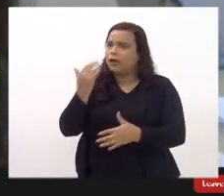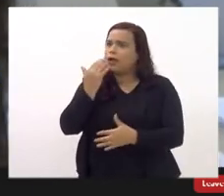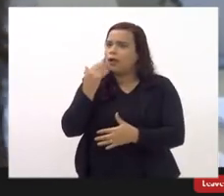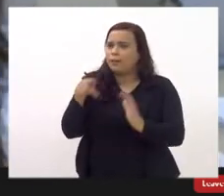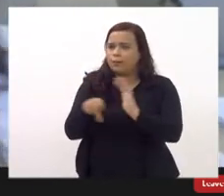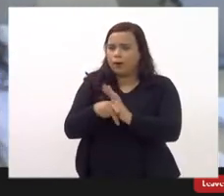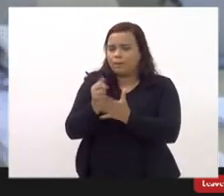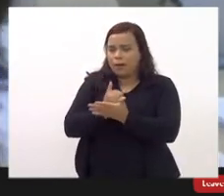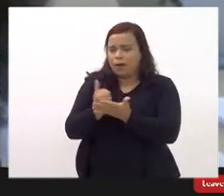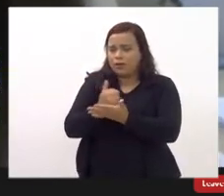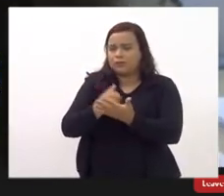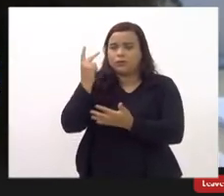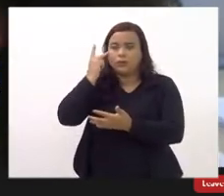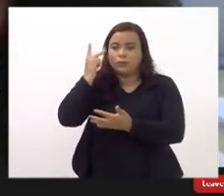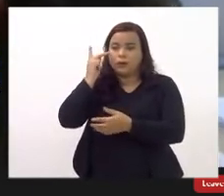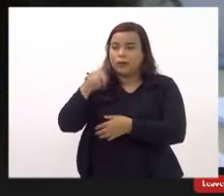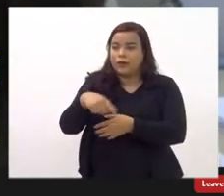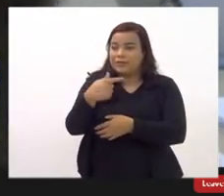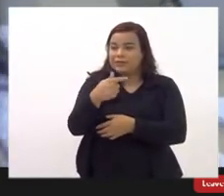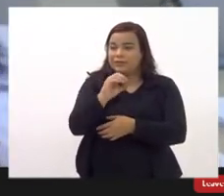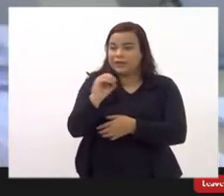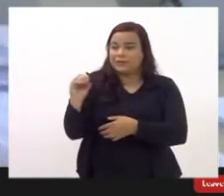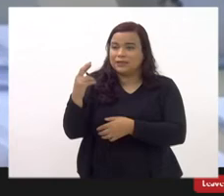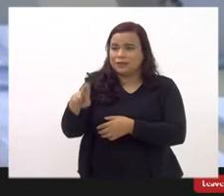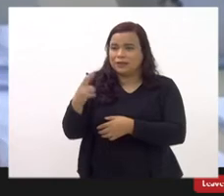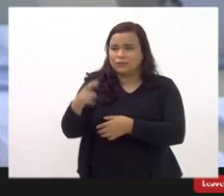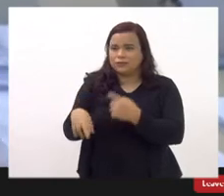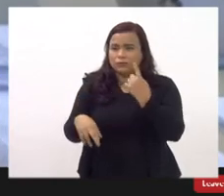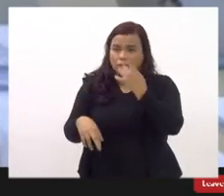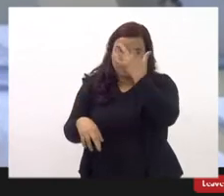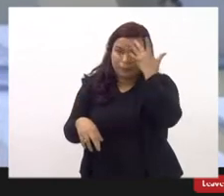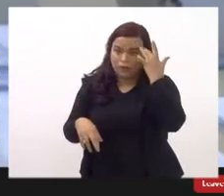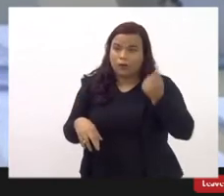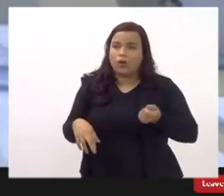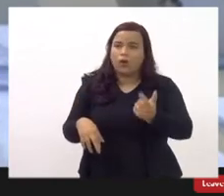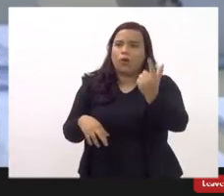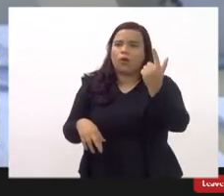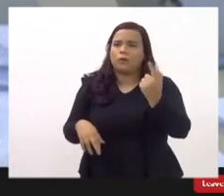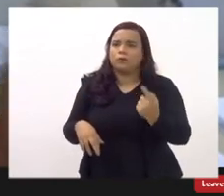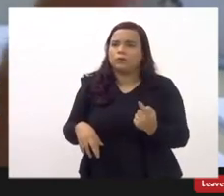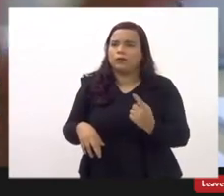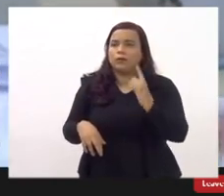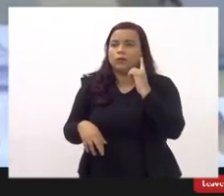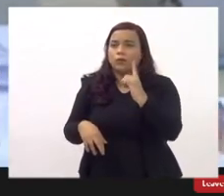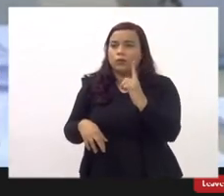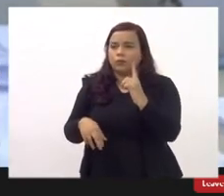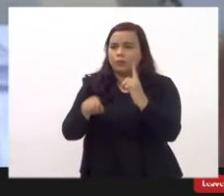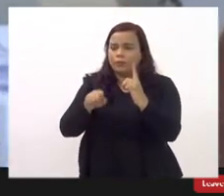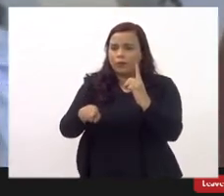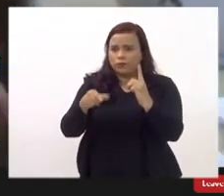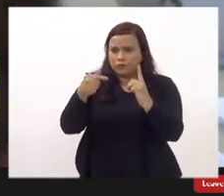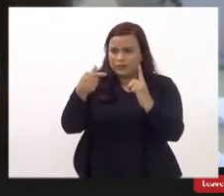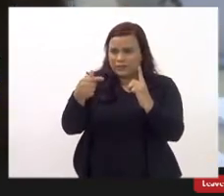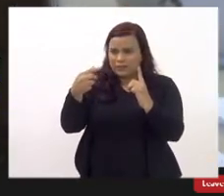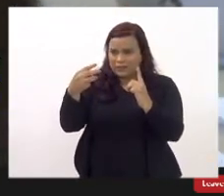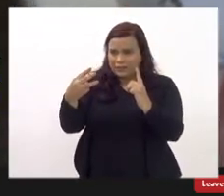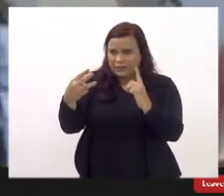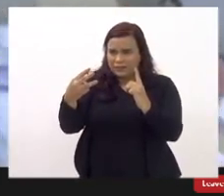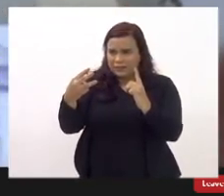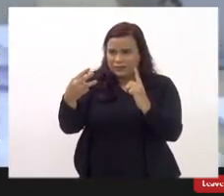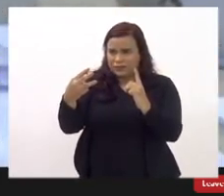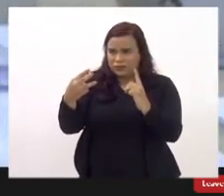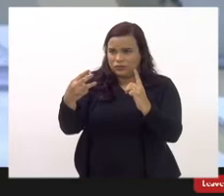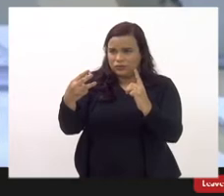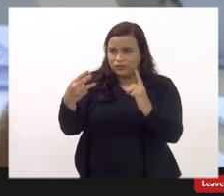esse valor, uma pessoa compra 1,73 cesta básica. É o que dá com